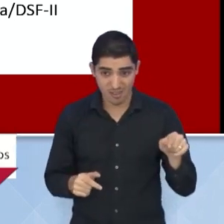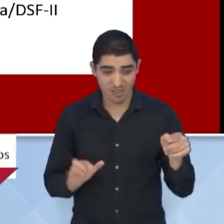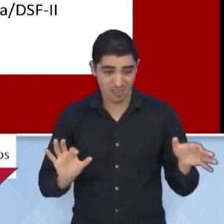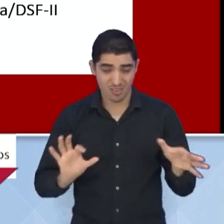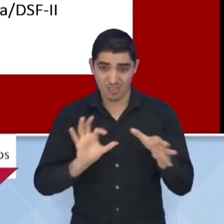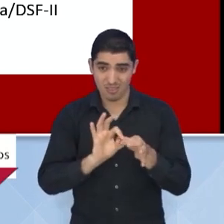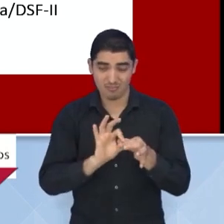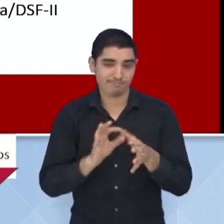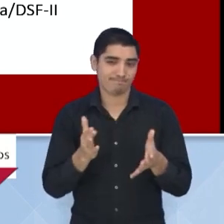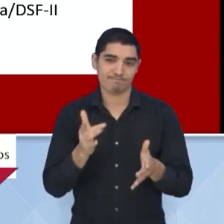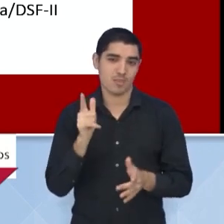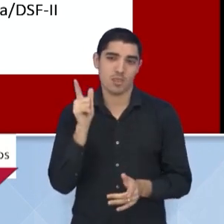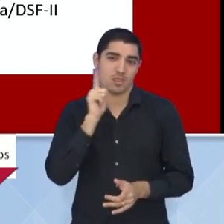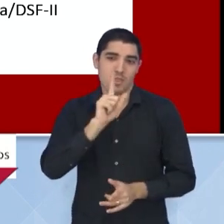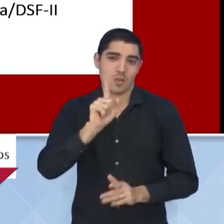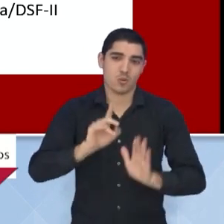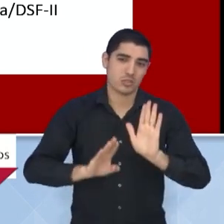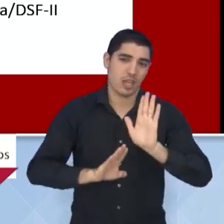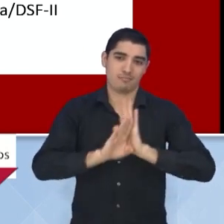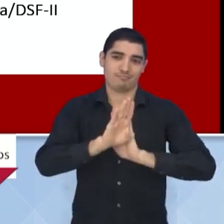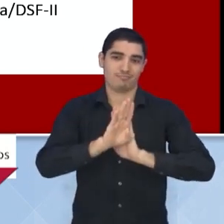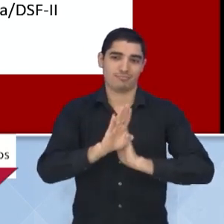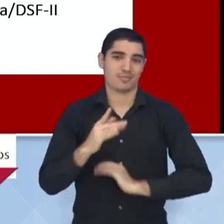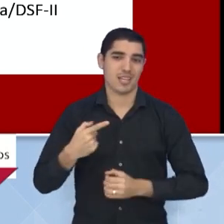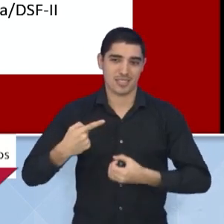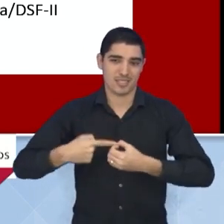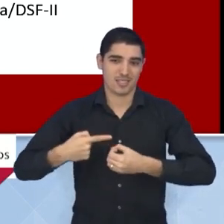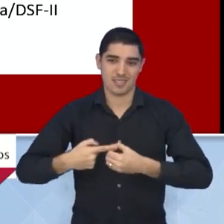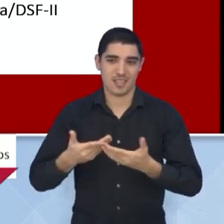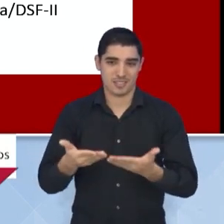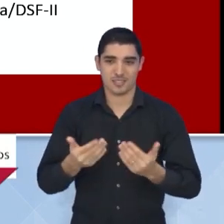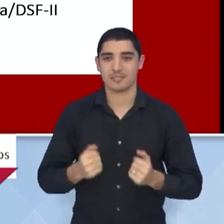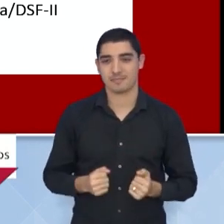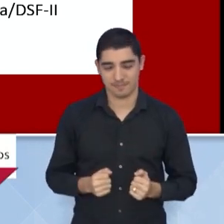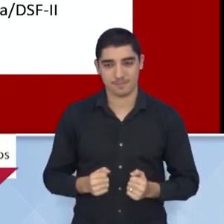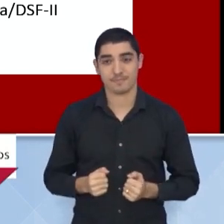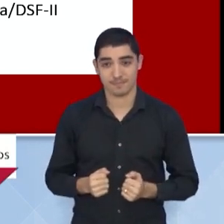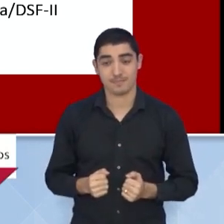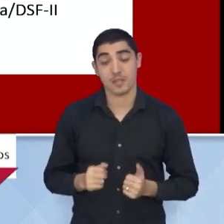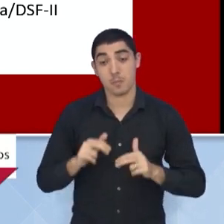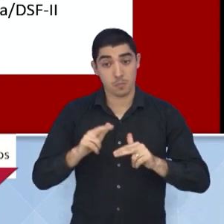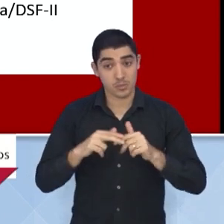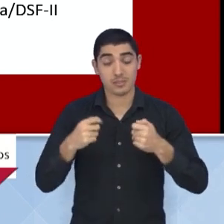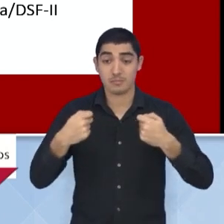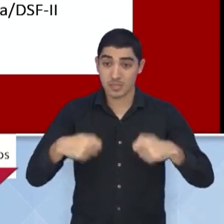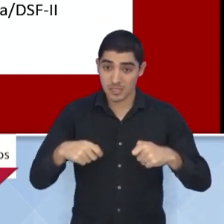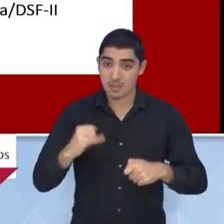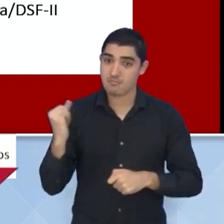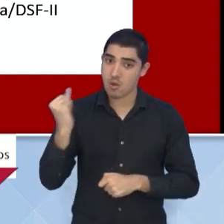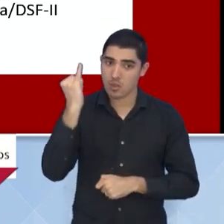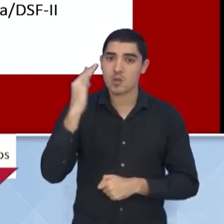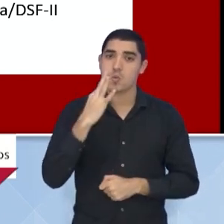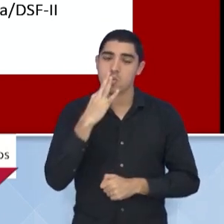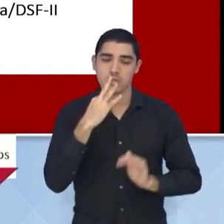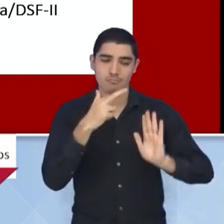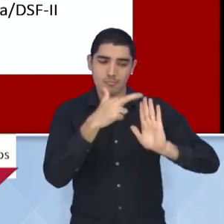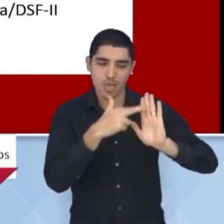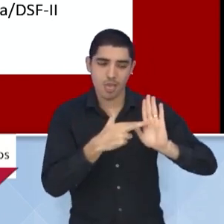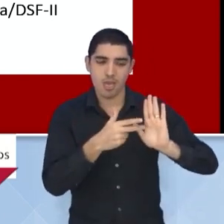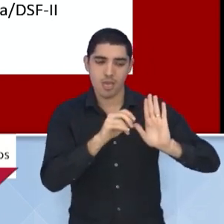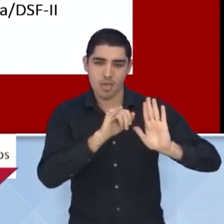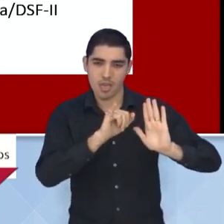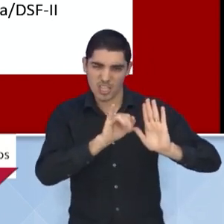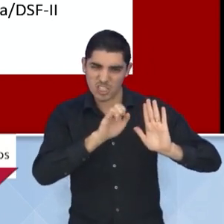um índice de efetividade de da gestão Municipal sem isso não é possível chegar em